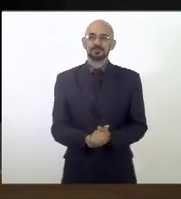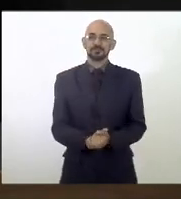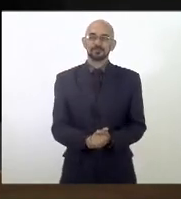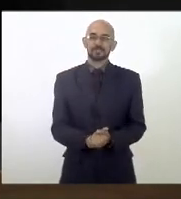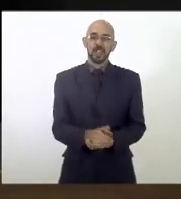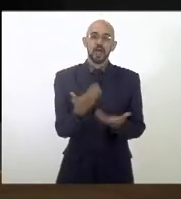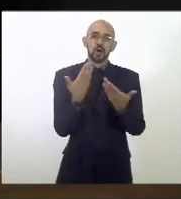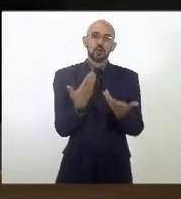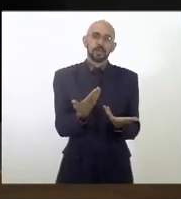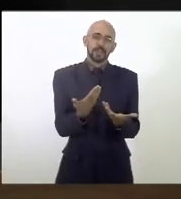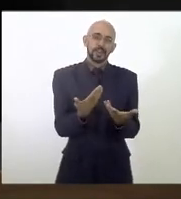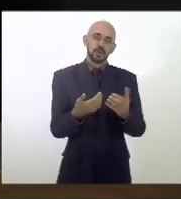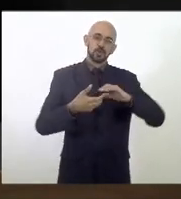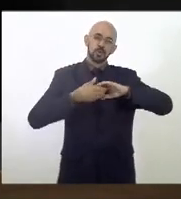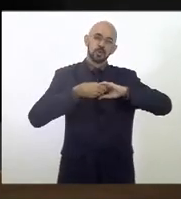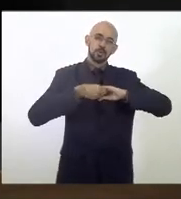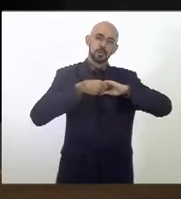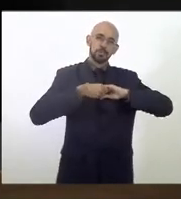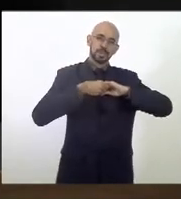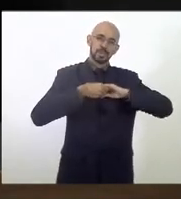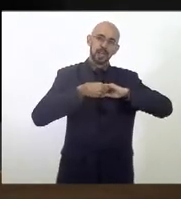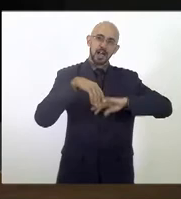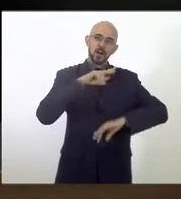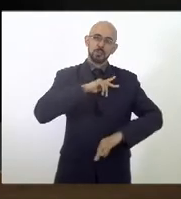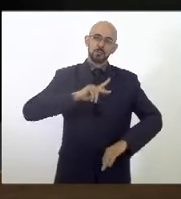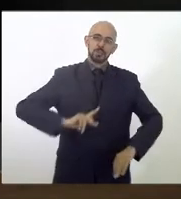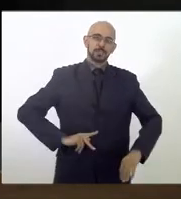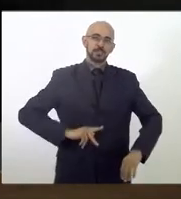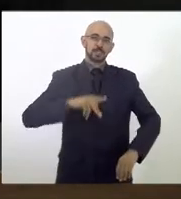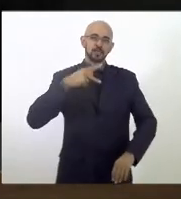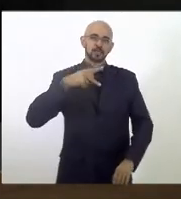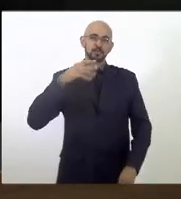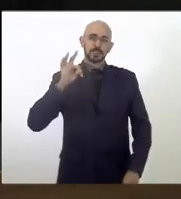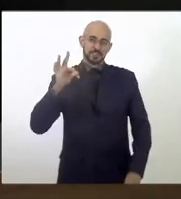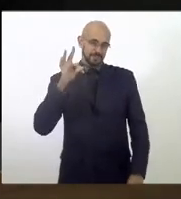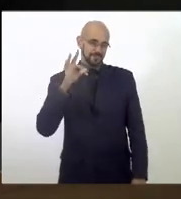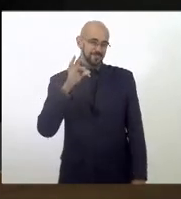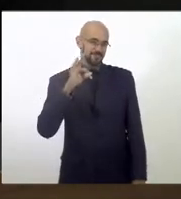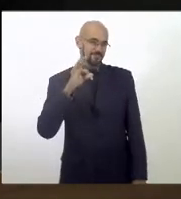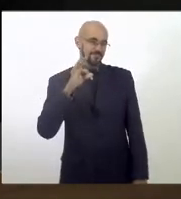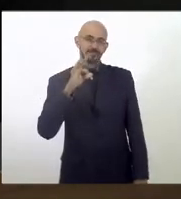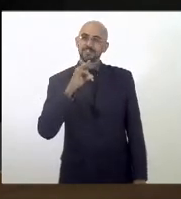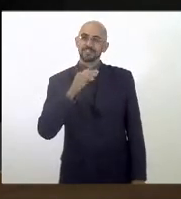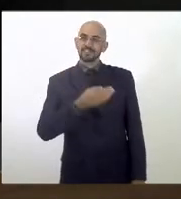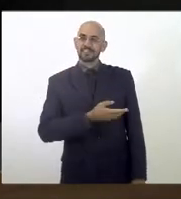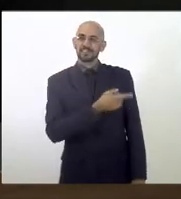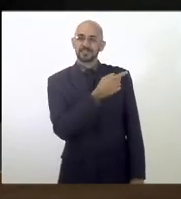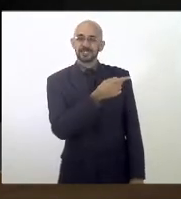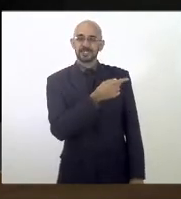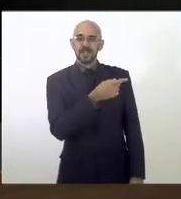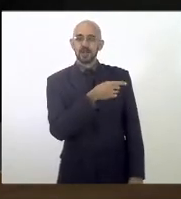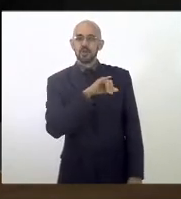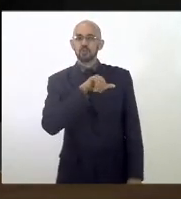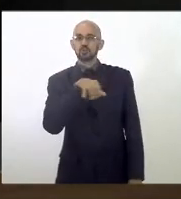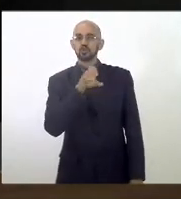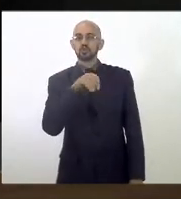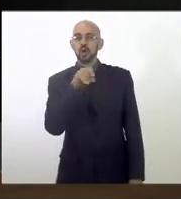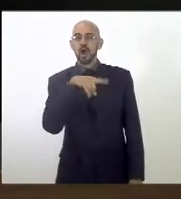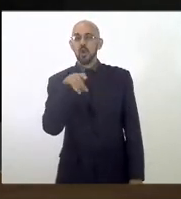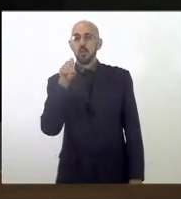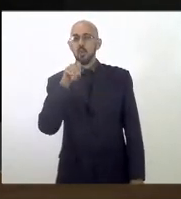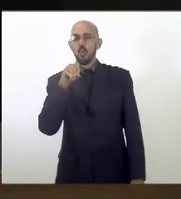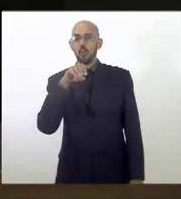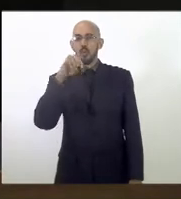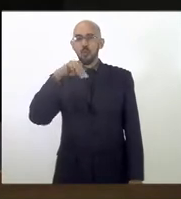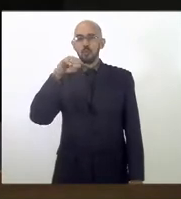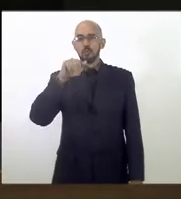quero saudar o meu presidente, presidente do meu partido, Partido dos Trabalhadores, João Maurício.